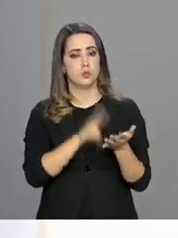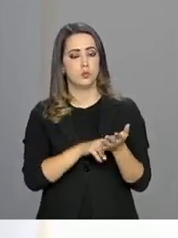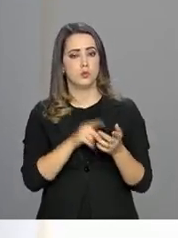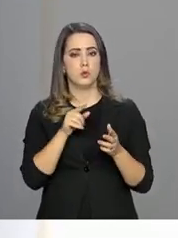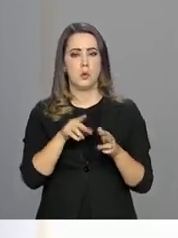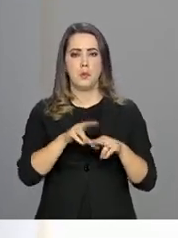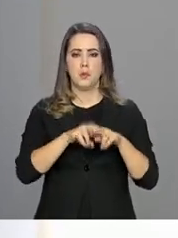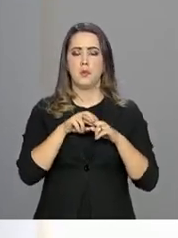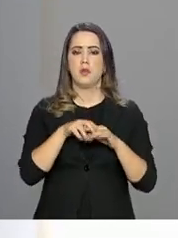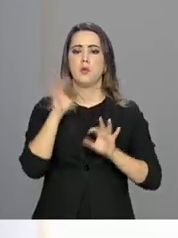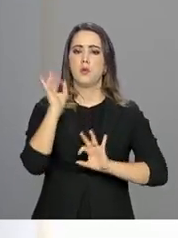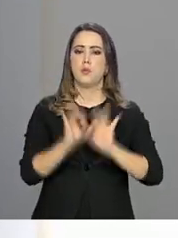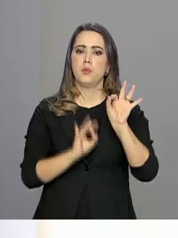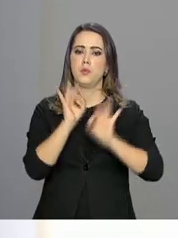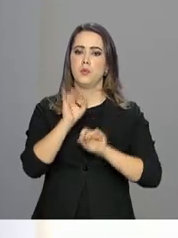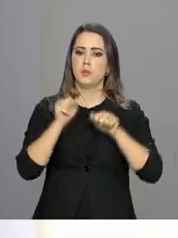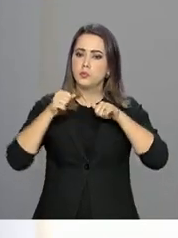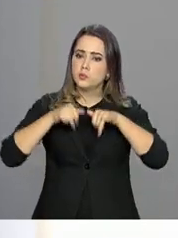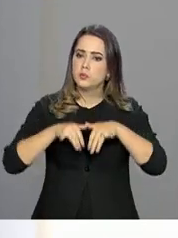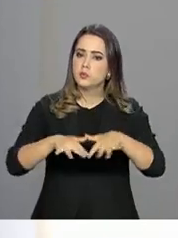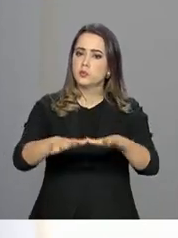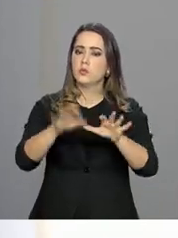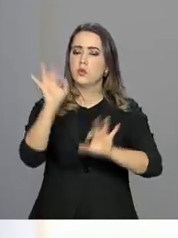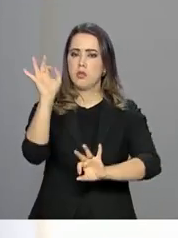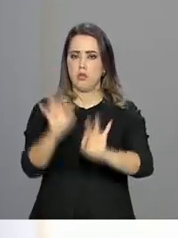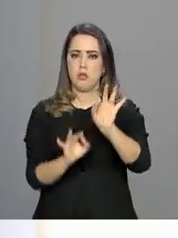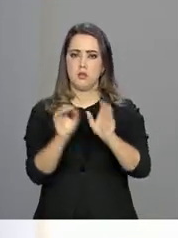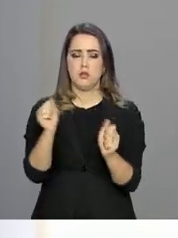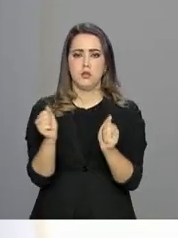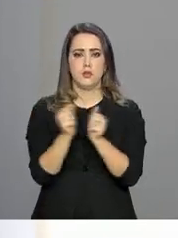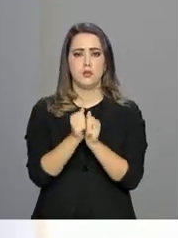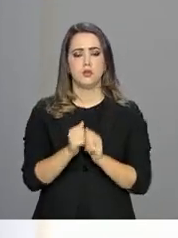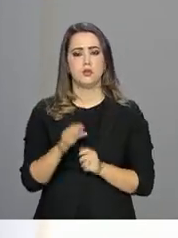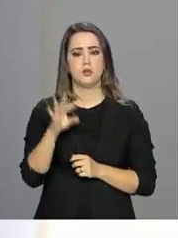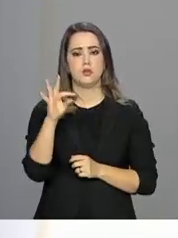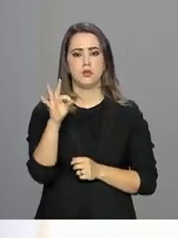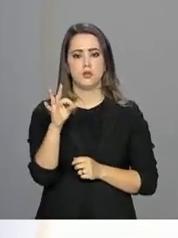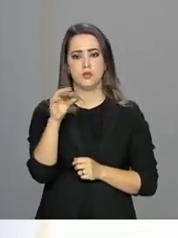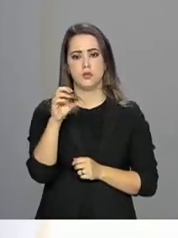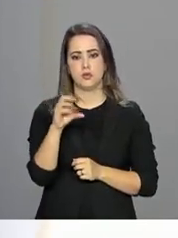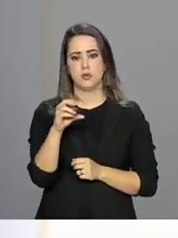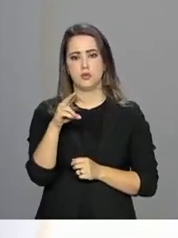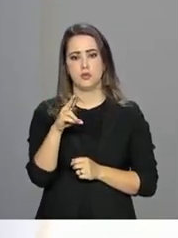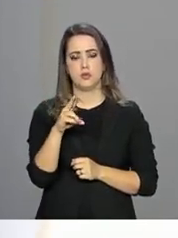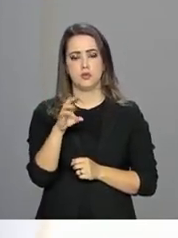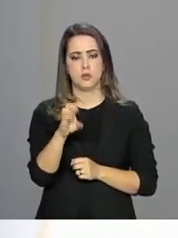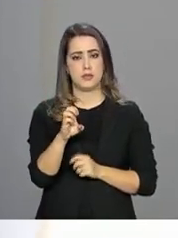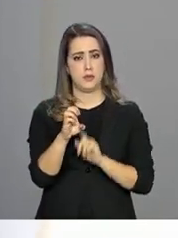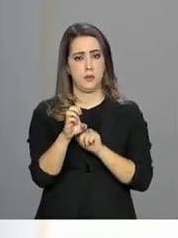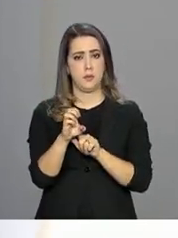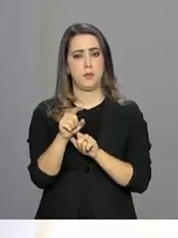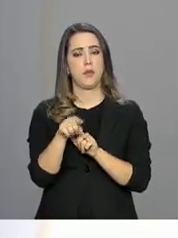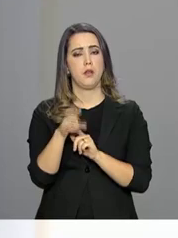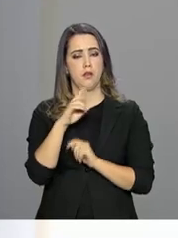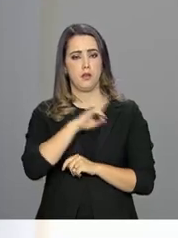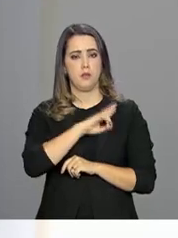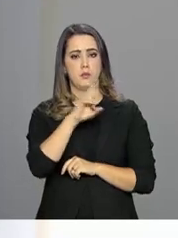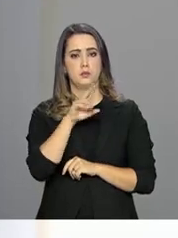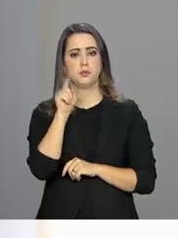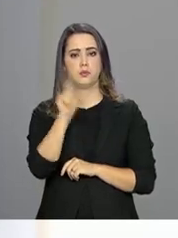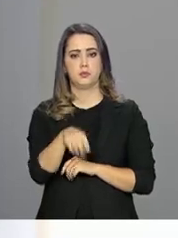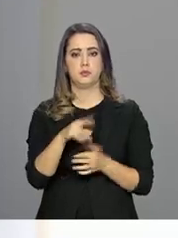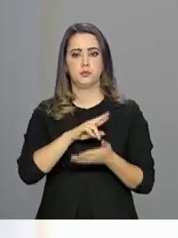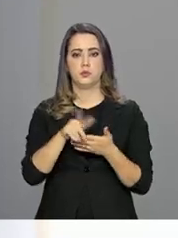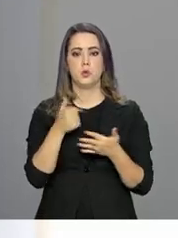por meio de um plano de expansão desenhado com o tribunal superior eleitoral o tse órgão responsável